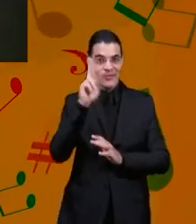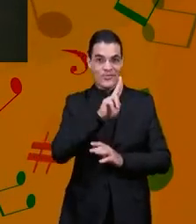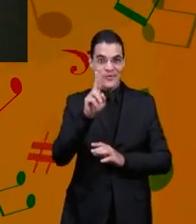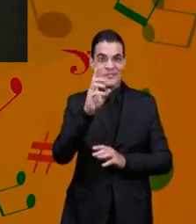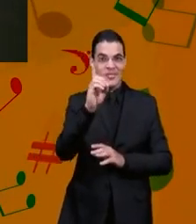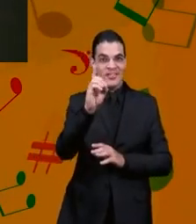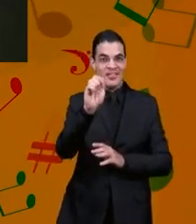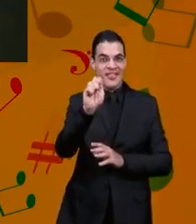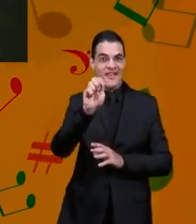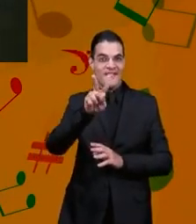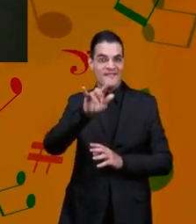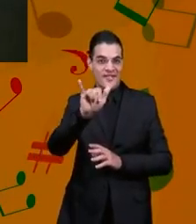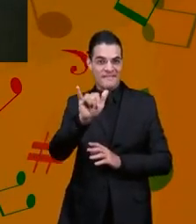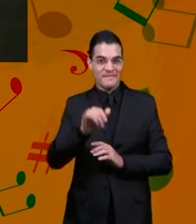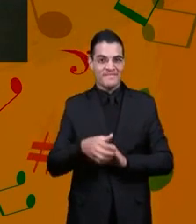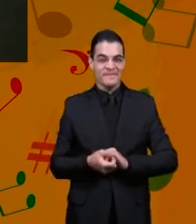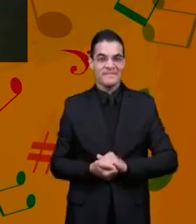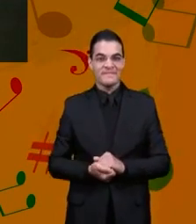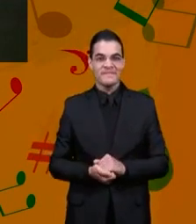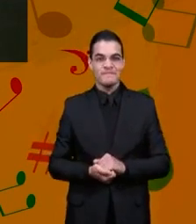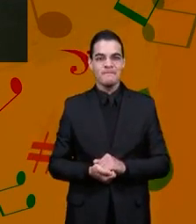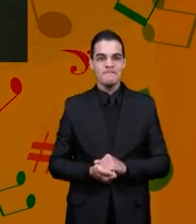Paulo.